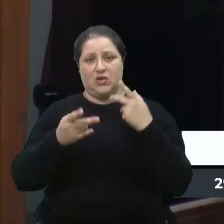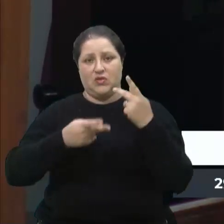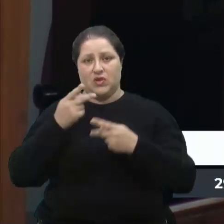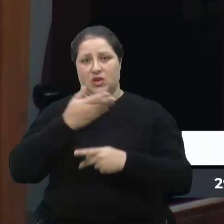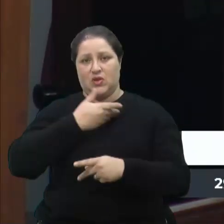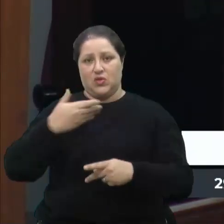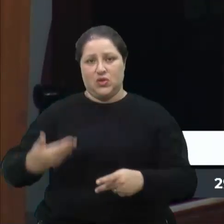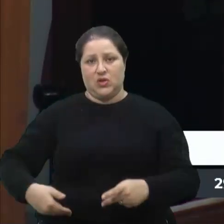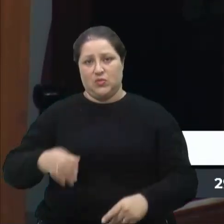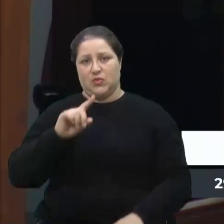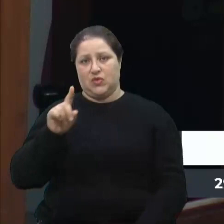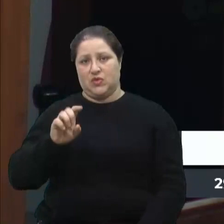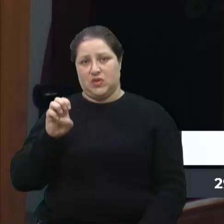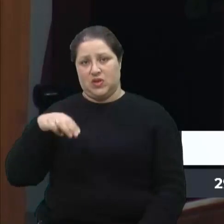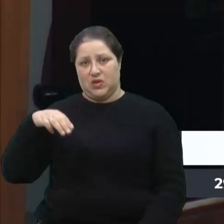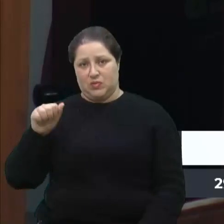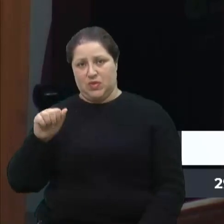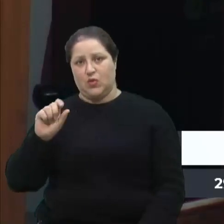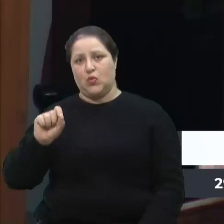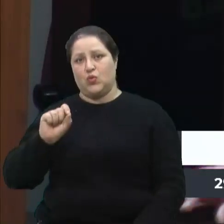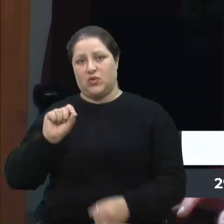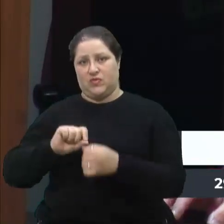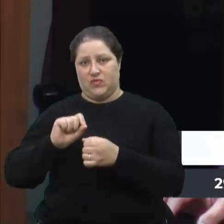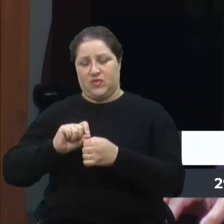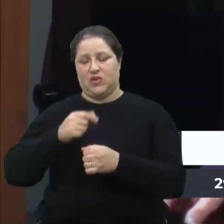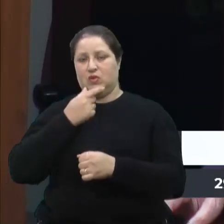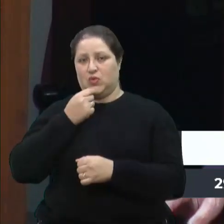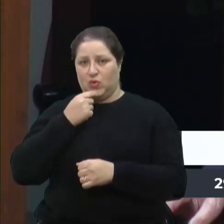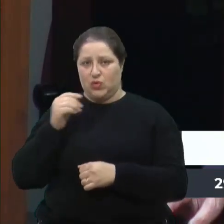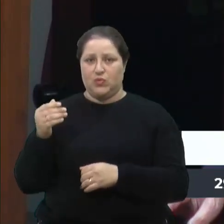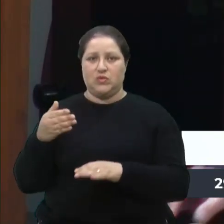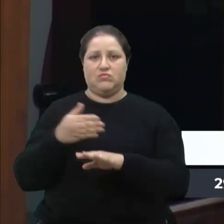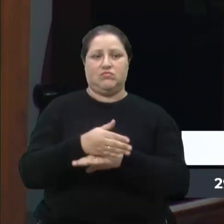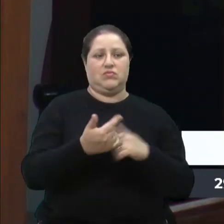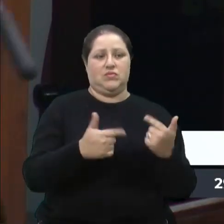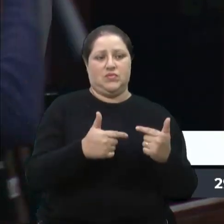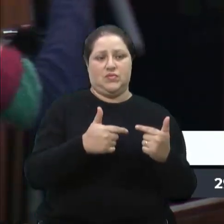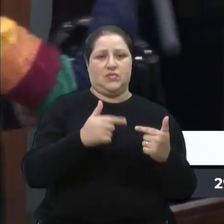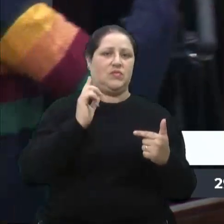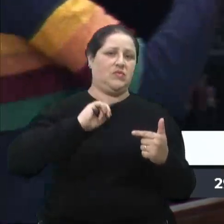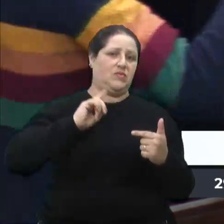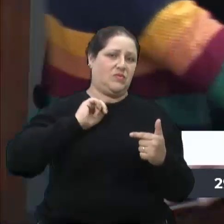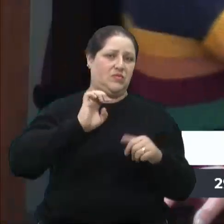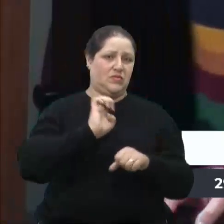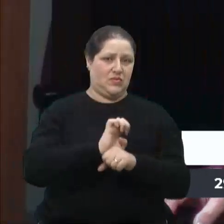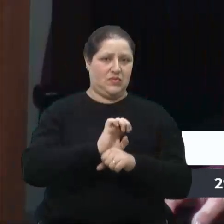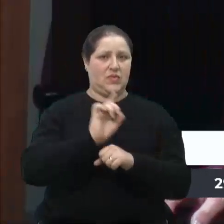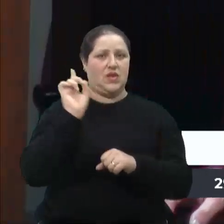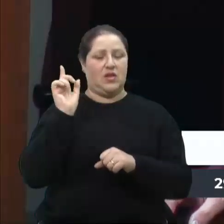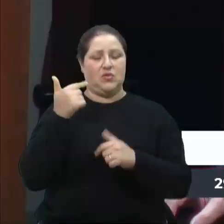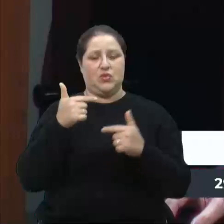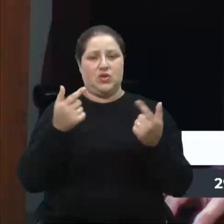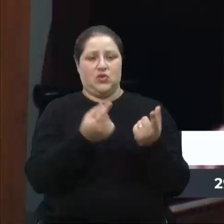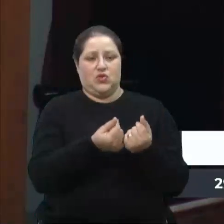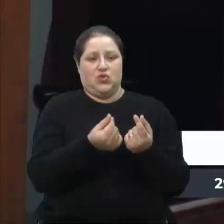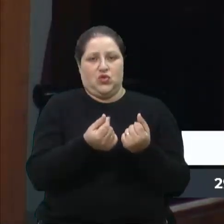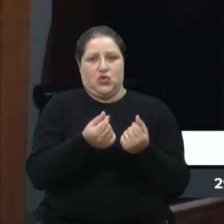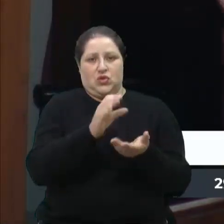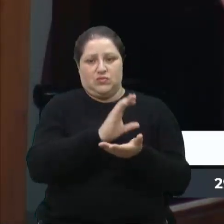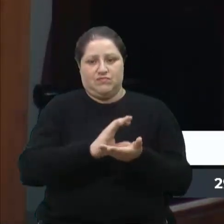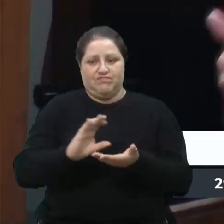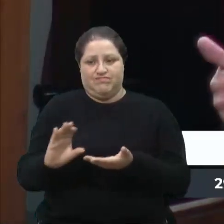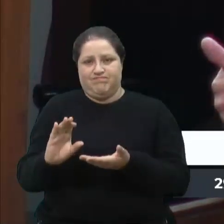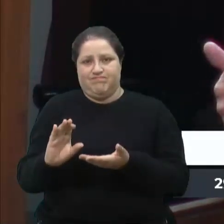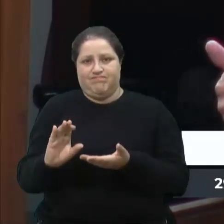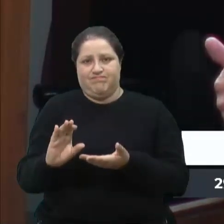governo Zema e o que foi feito. Quando o Zema assumiu o estado de Minas Gerais, o estado não tinha recursos para fazer repasses